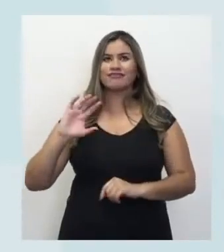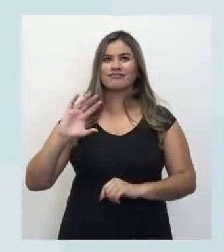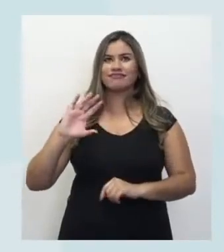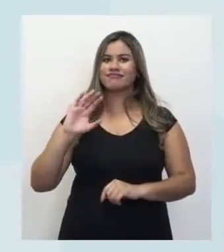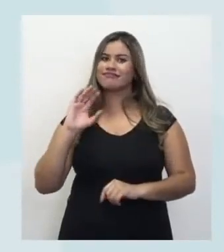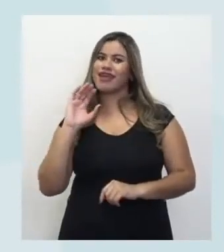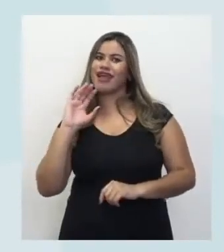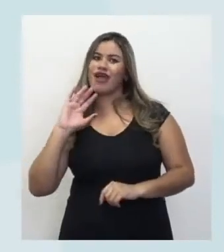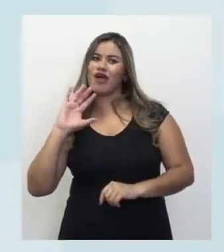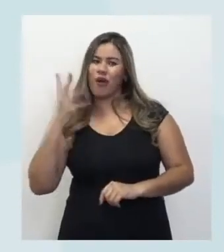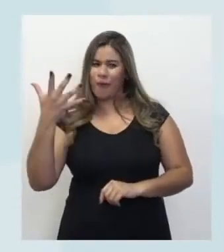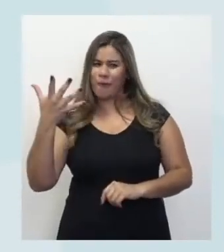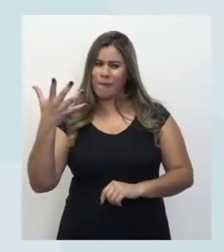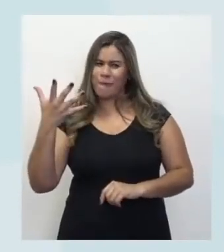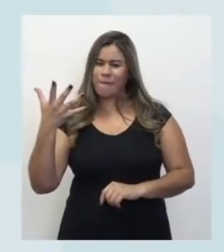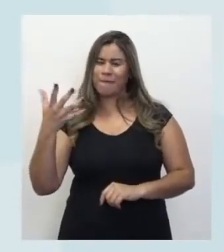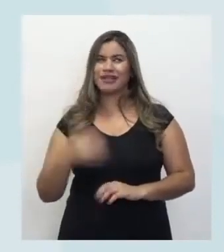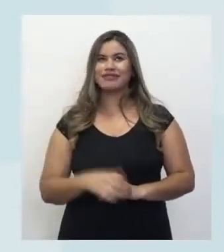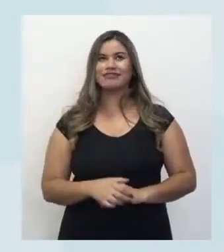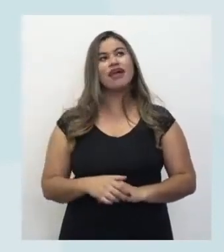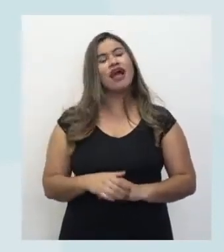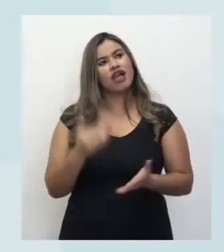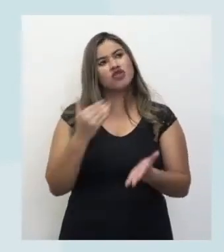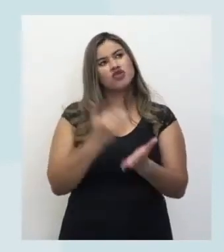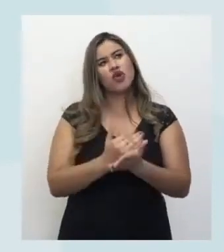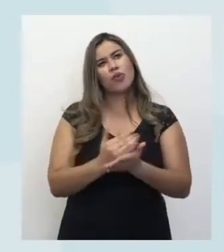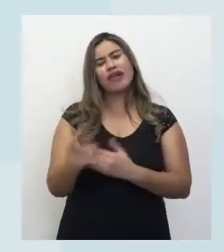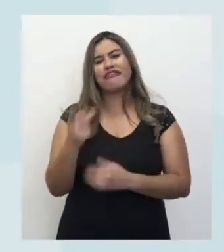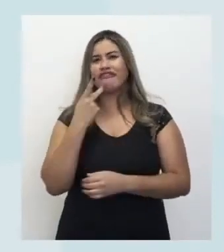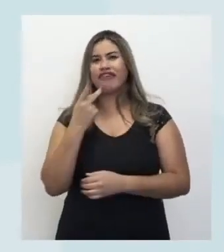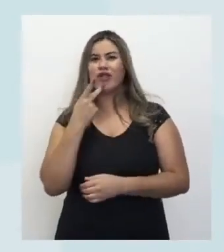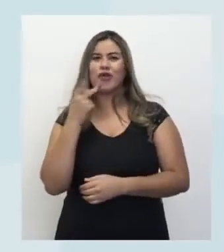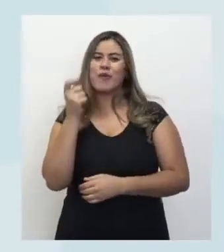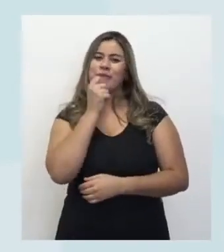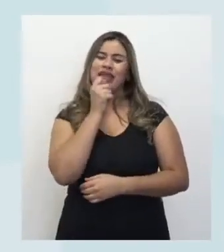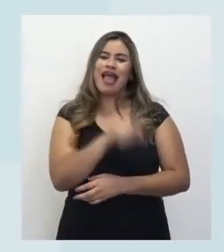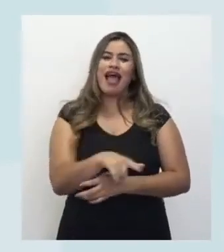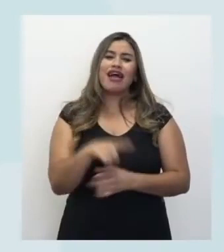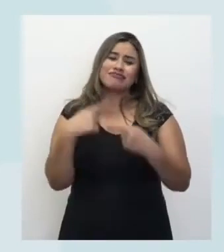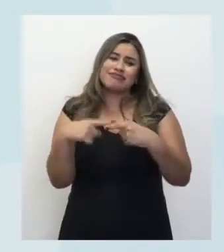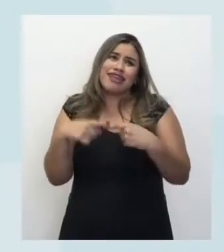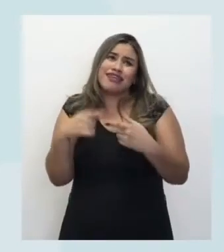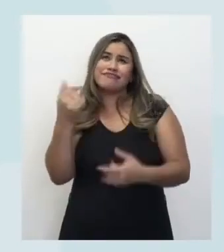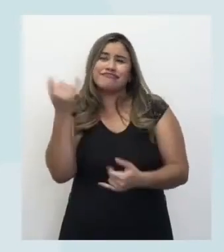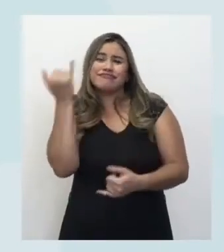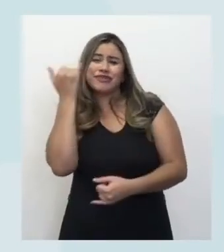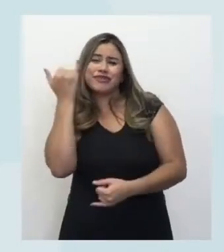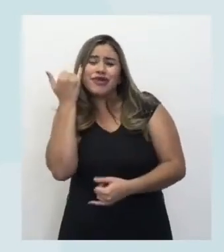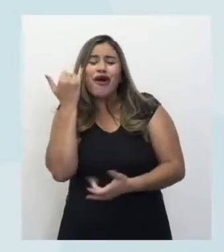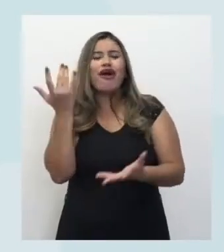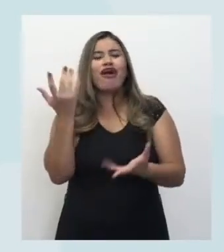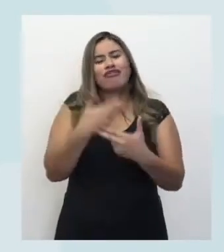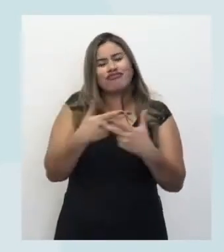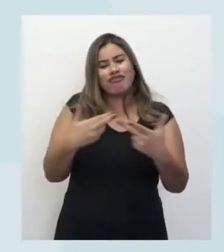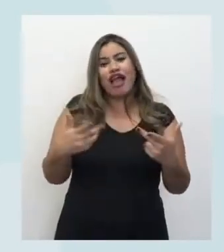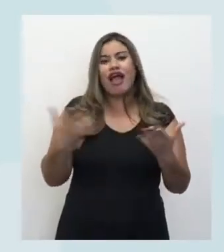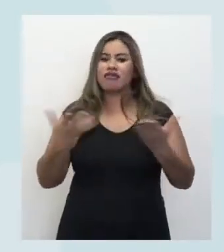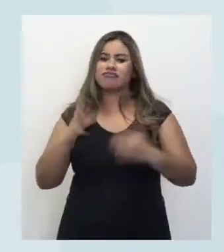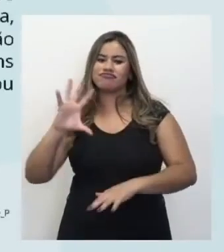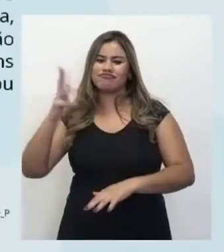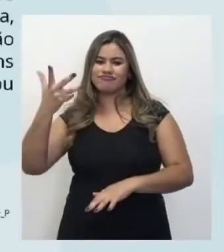começo da aula, né? Parecia uma comédia, dando risada, da preguiçosa. Estão afiados aqui, professor. Então, próximo slide, por